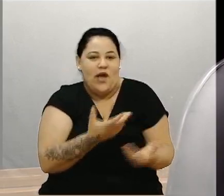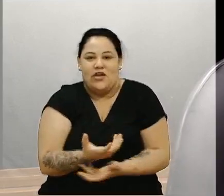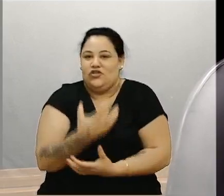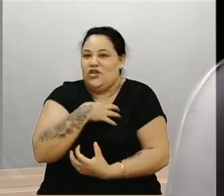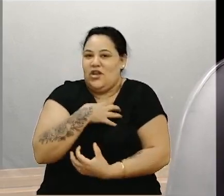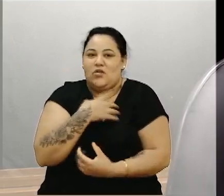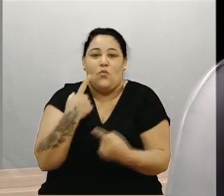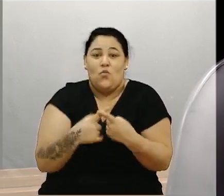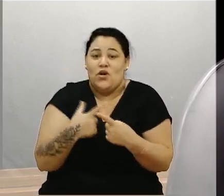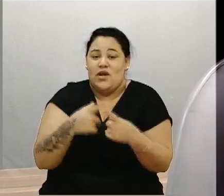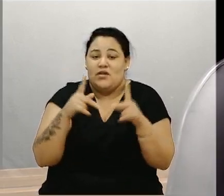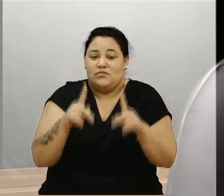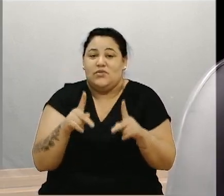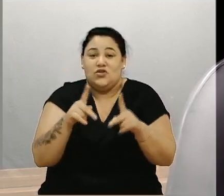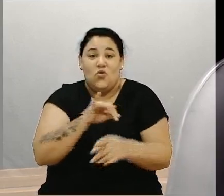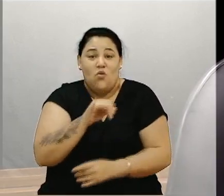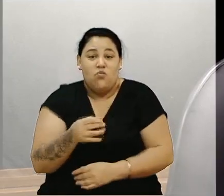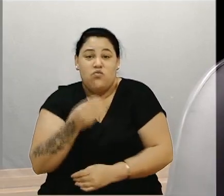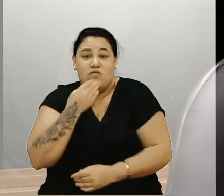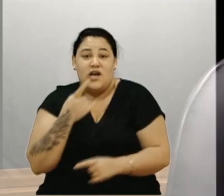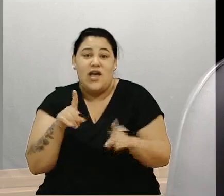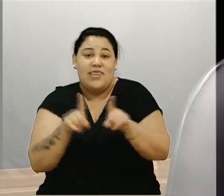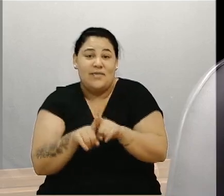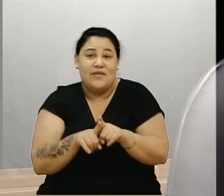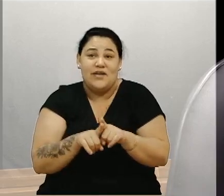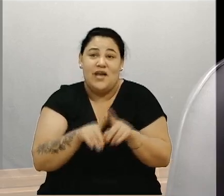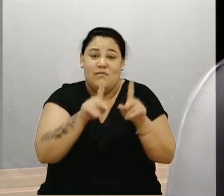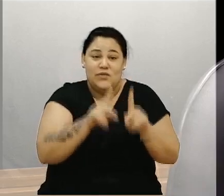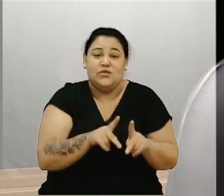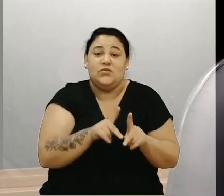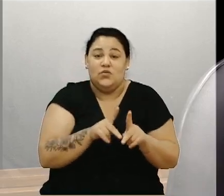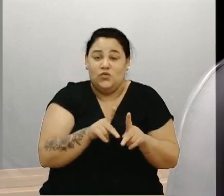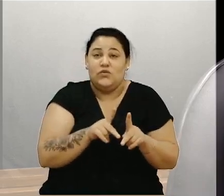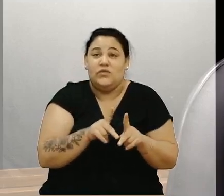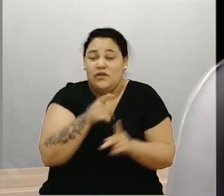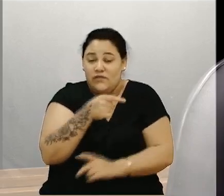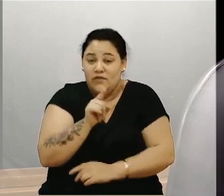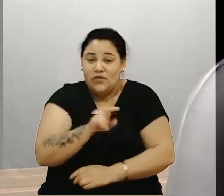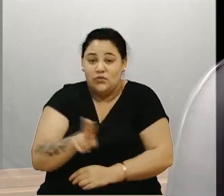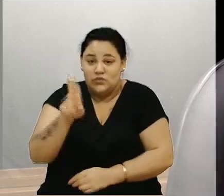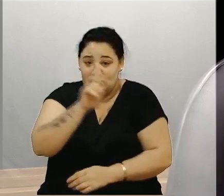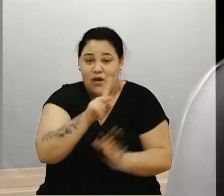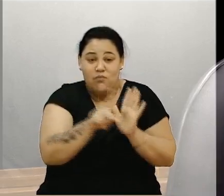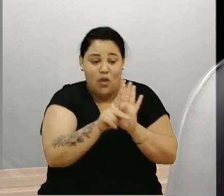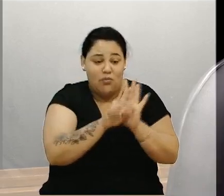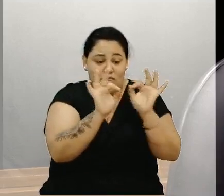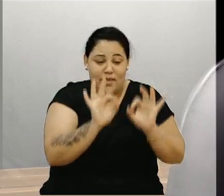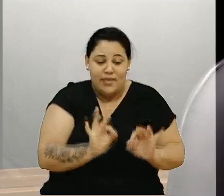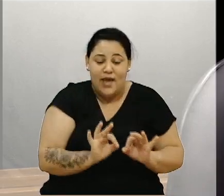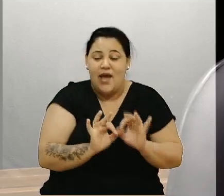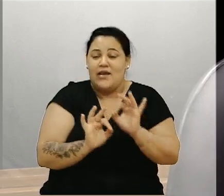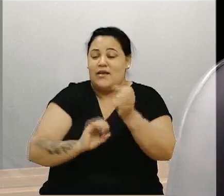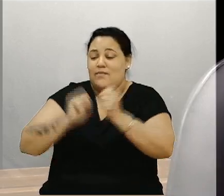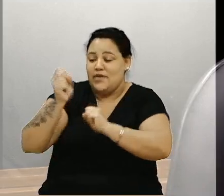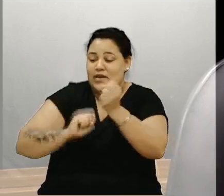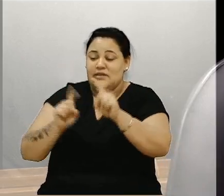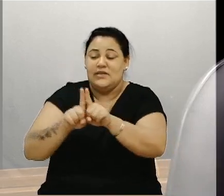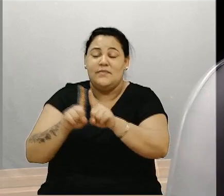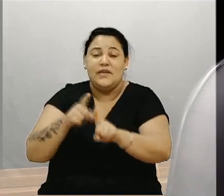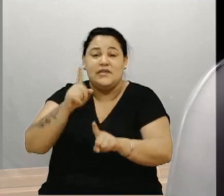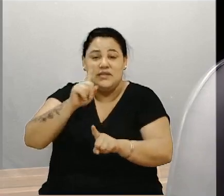esses oportunistas, essas pessoas vão acabar usando, né, a própria questão, as empresas, se tiver que